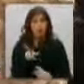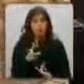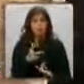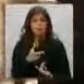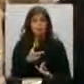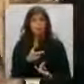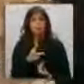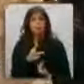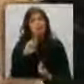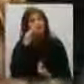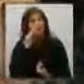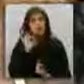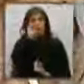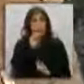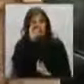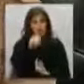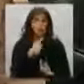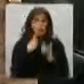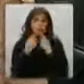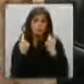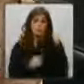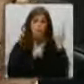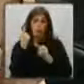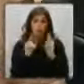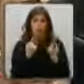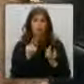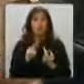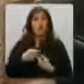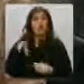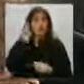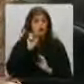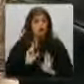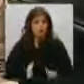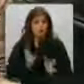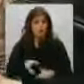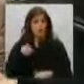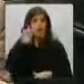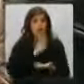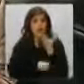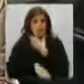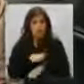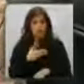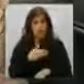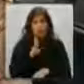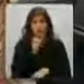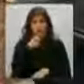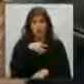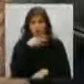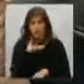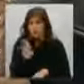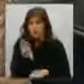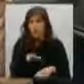para fazer algumas perguntas ouvimos então advogada do Dudu que se dizer que ele não tem nada acrescentar e já disse tudo